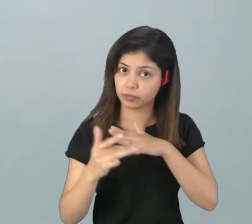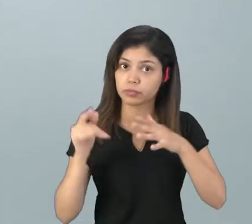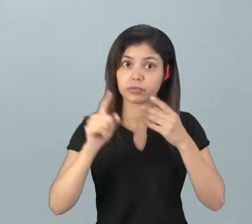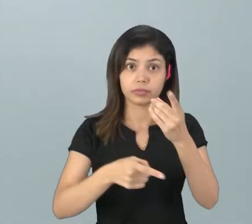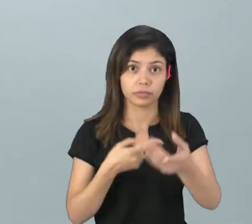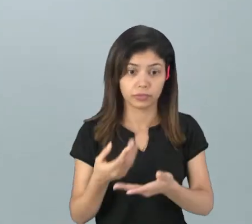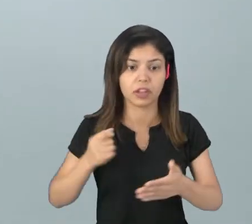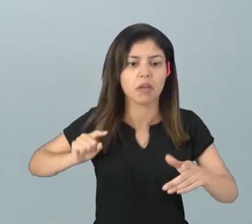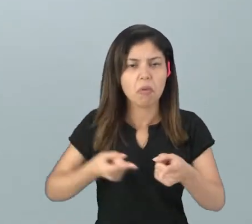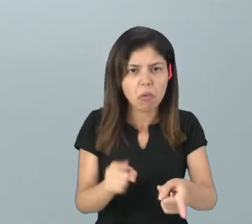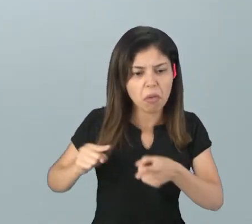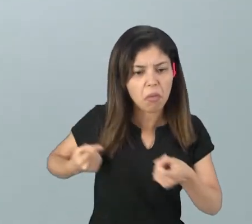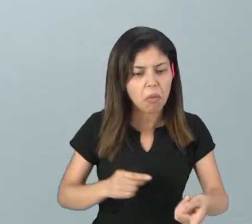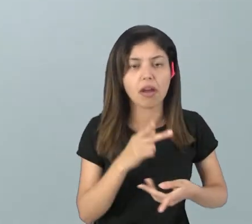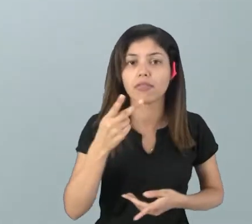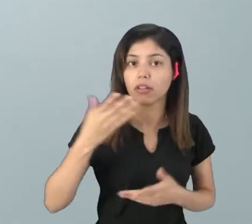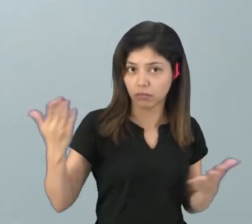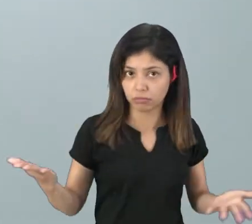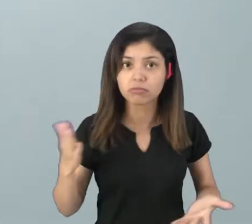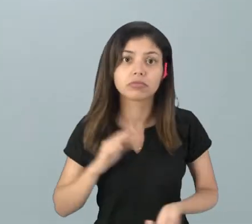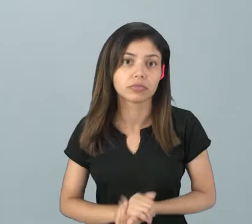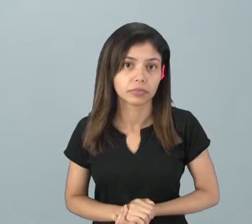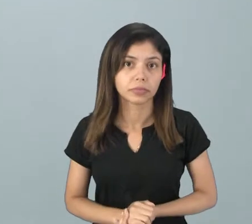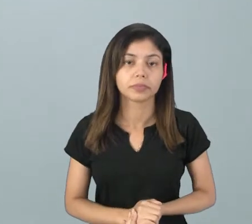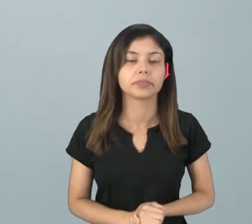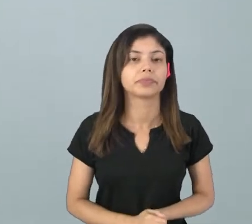venha ridicularizar, de certa forma,